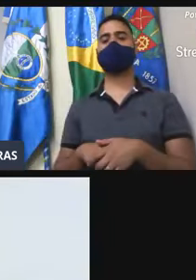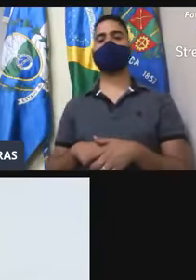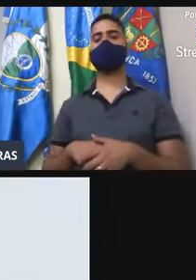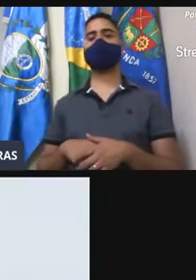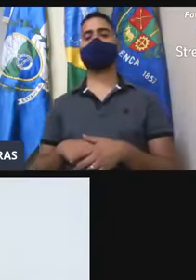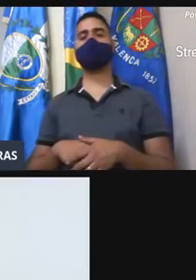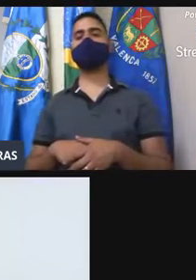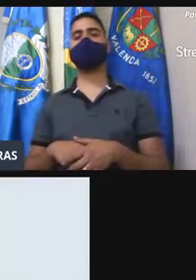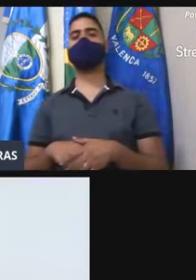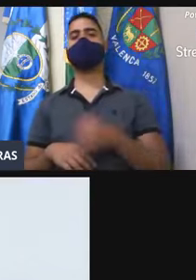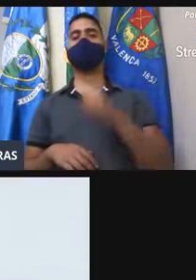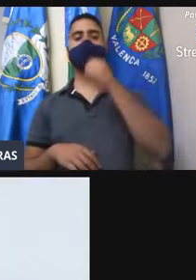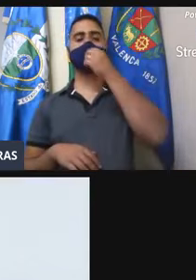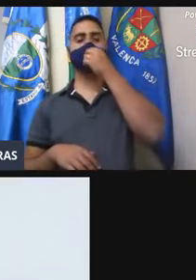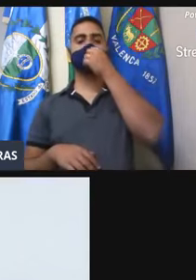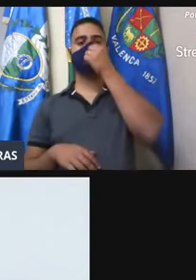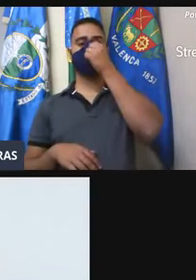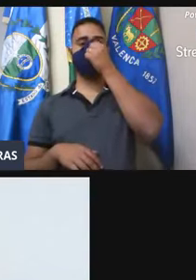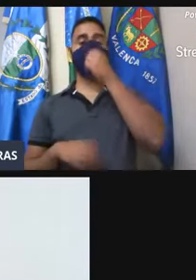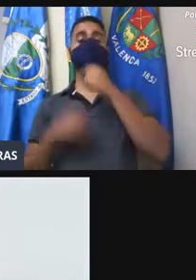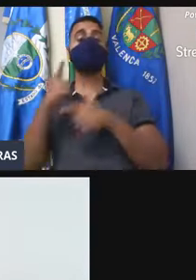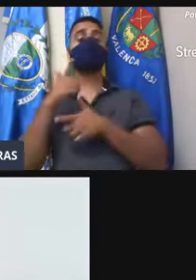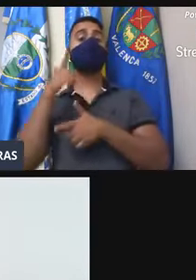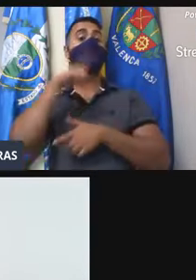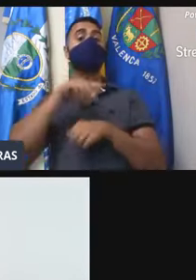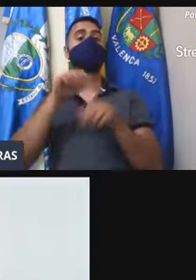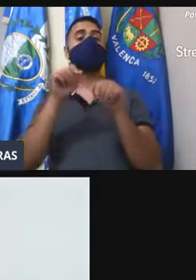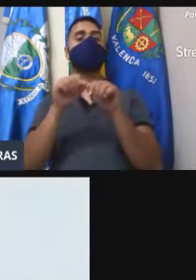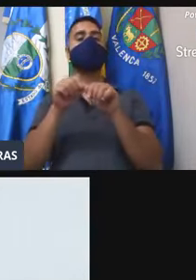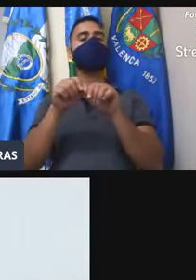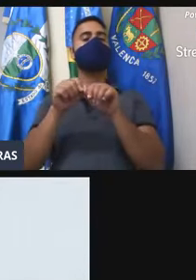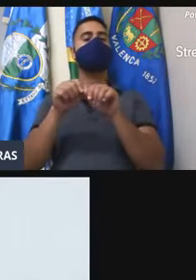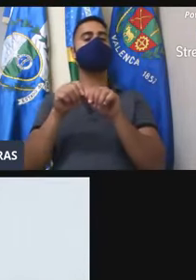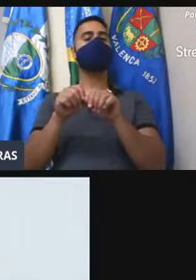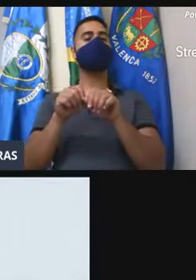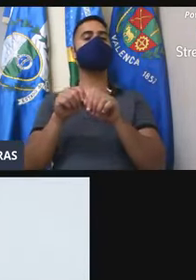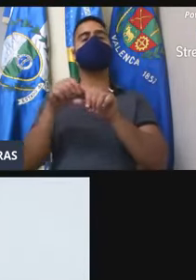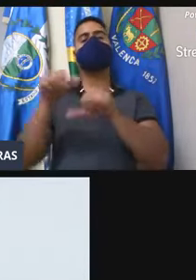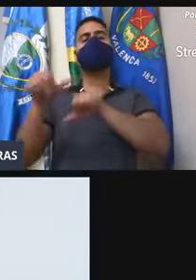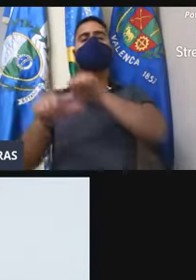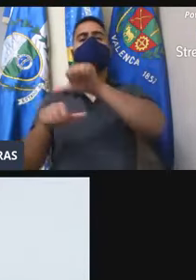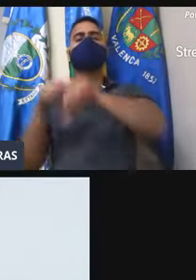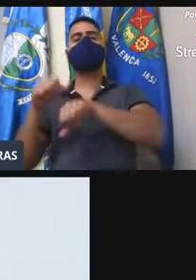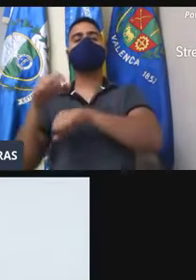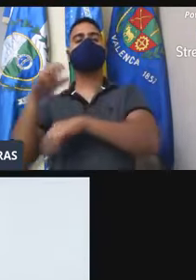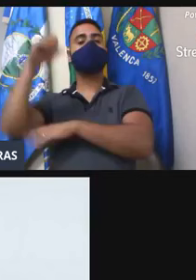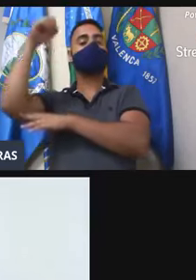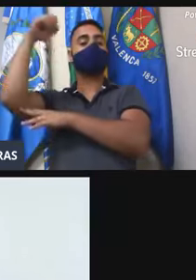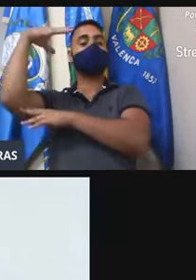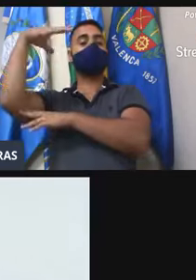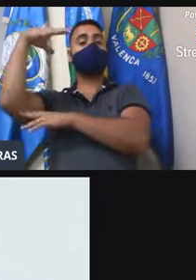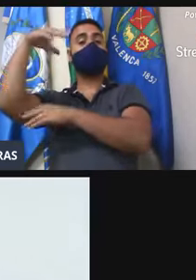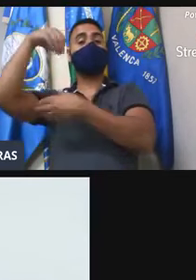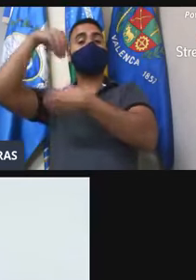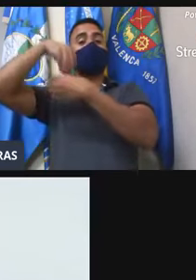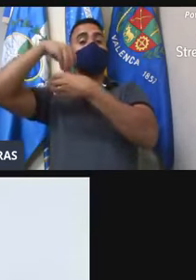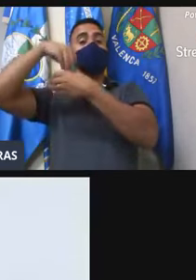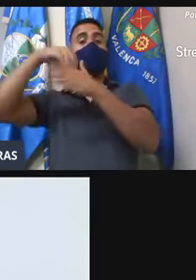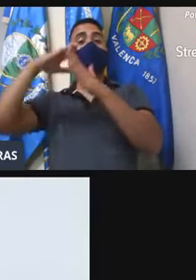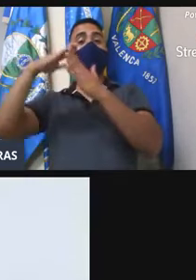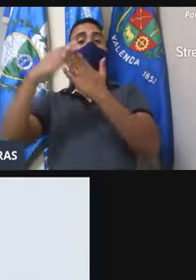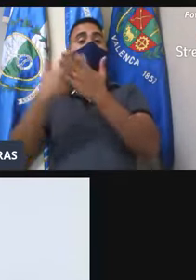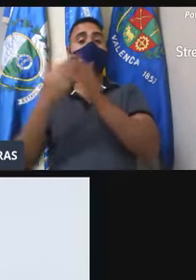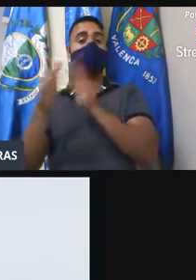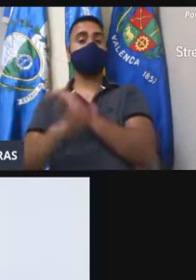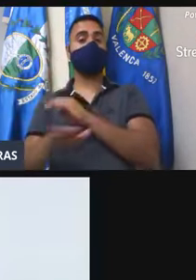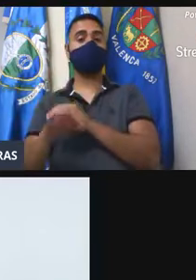presidente Paulinho Charrete. A gente conseguiu fazer toda a modificação do poste de luz de dentro da creche. Agora,